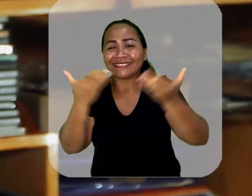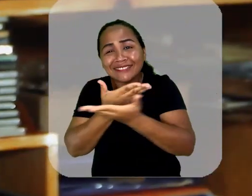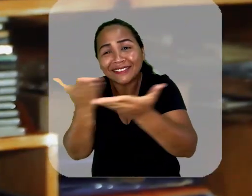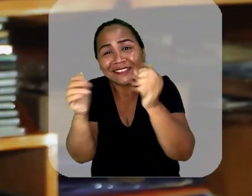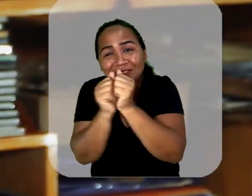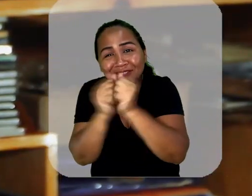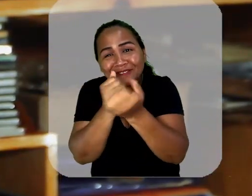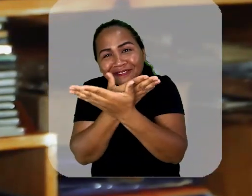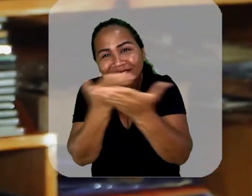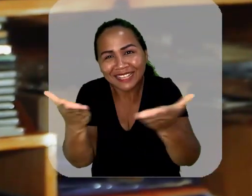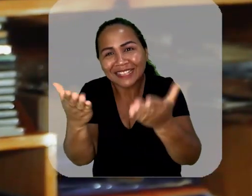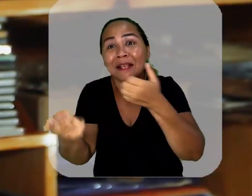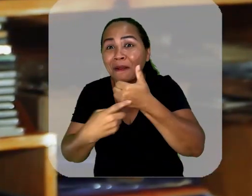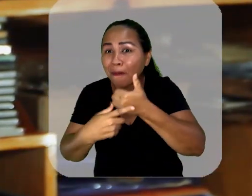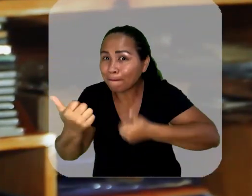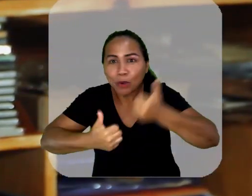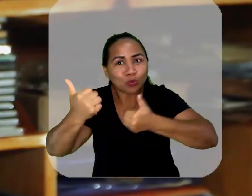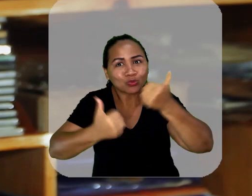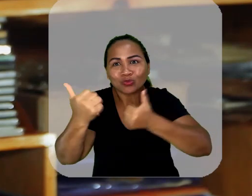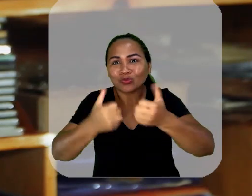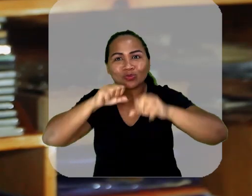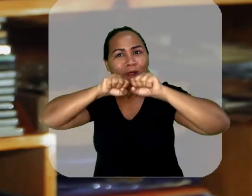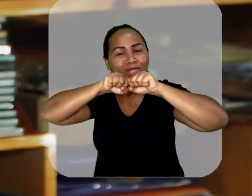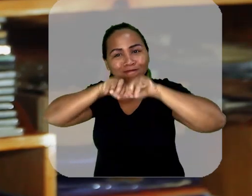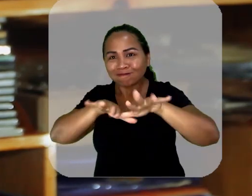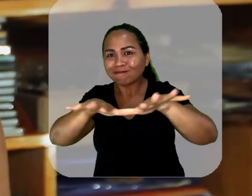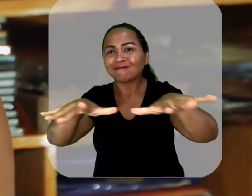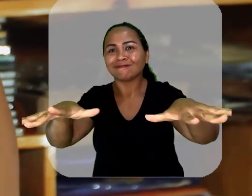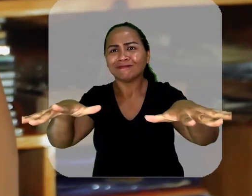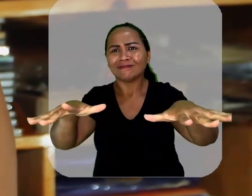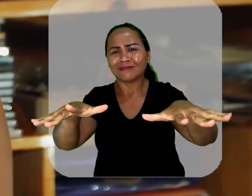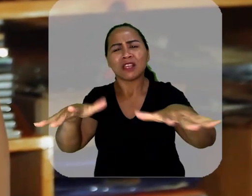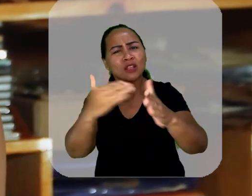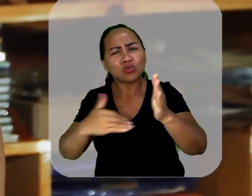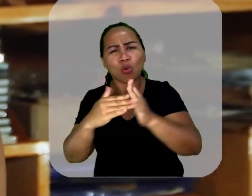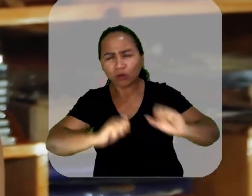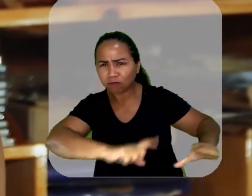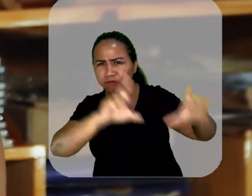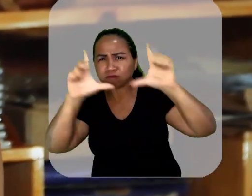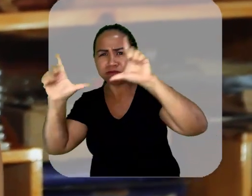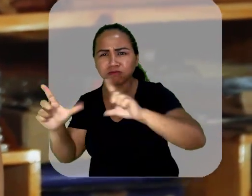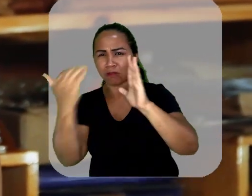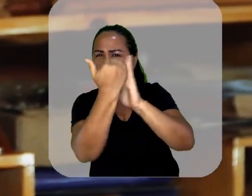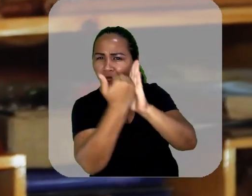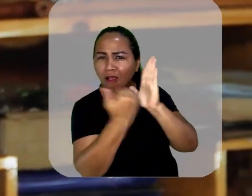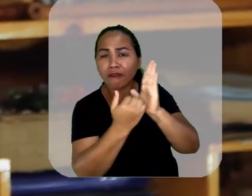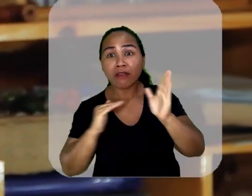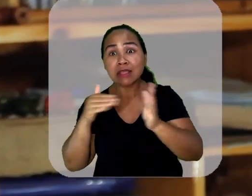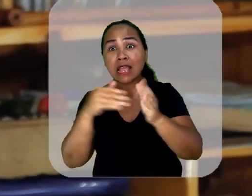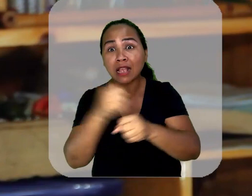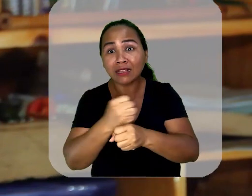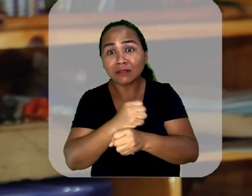Curtam, compartilhem, participe de toda a programação que vai até 2022, gente. Então, essa biblioteca que é muito querida e que é